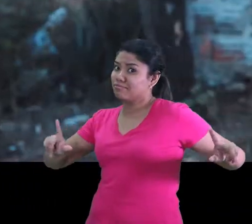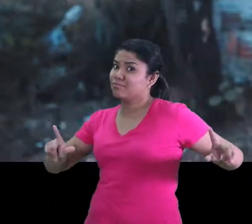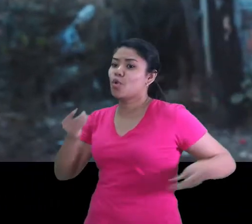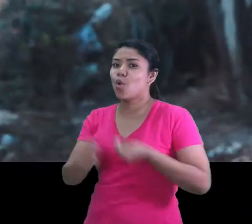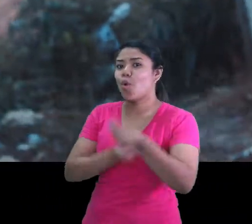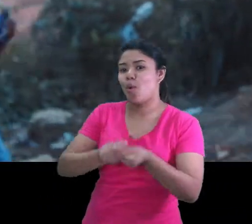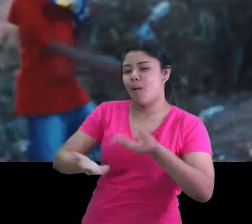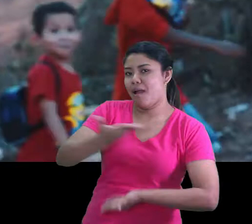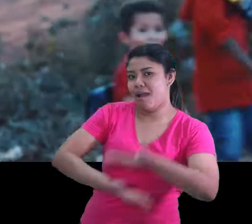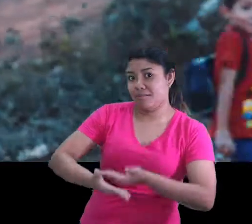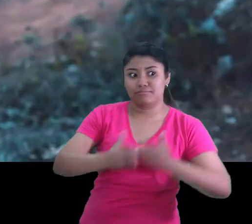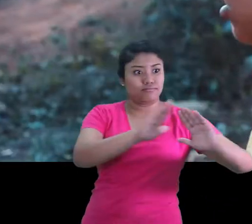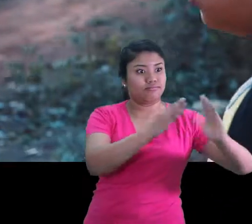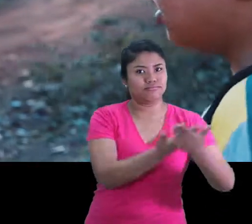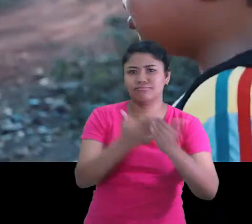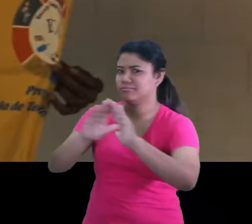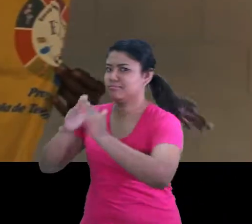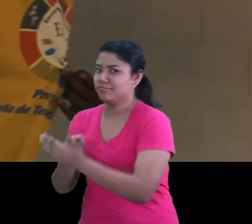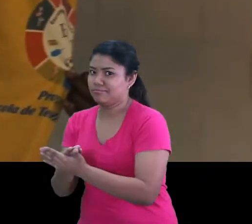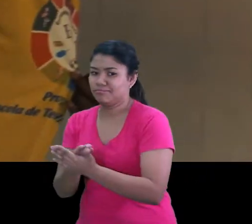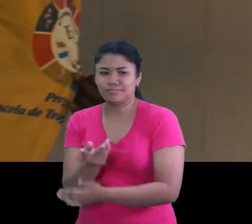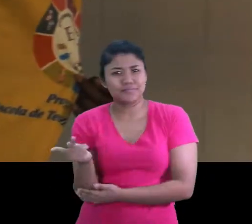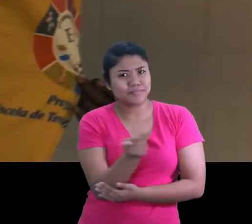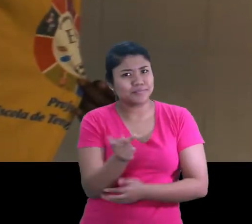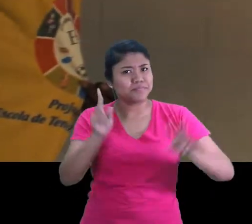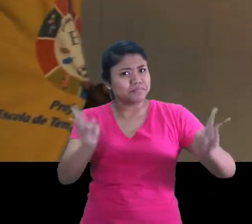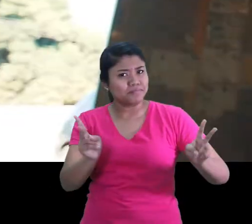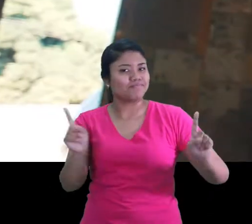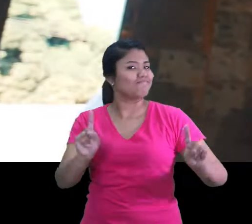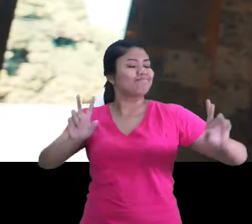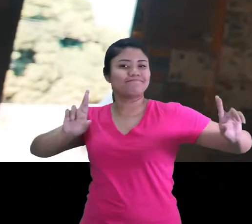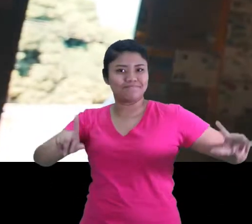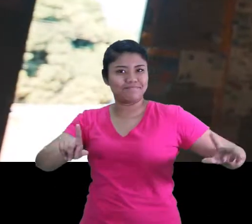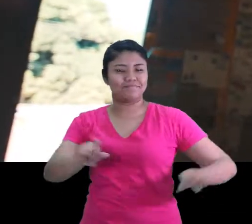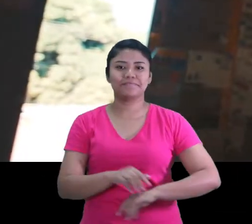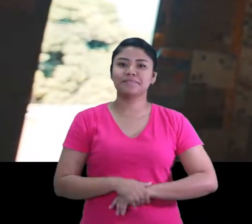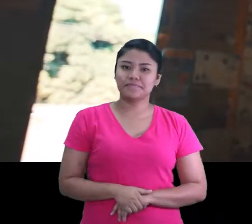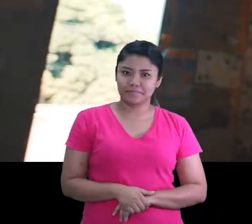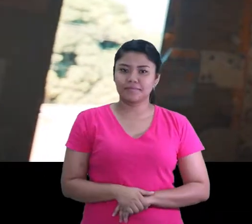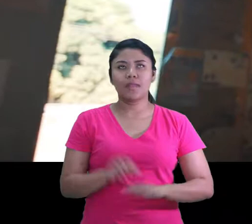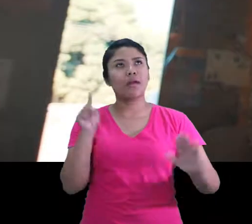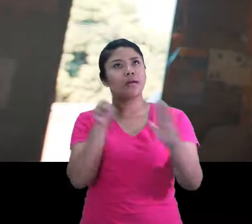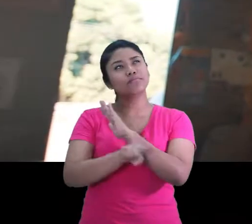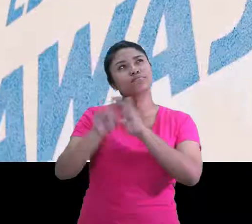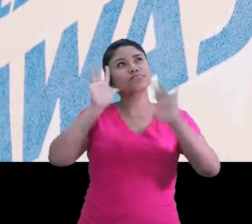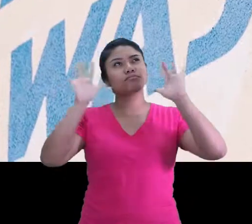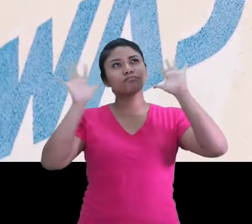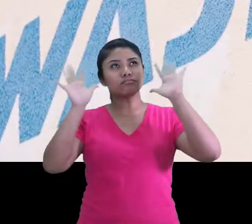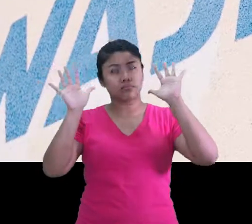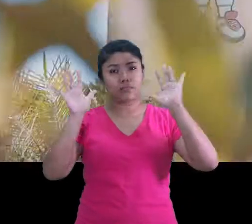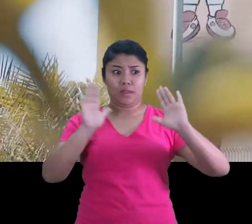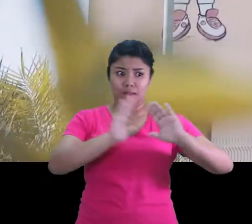de Samuel. E o que funciona na escola de Maria pode não funcionar na de Henrique. A pergunta que fica